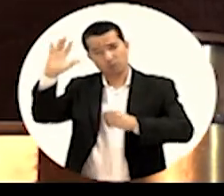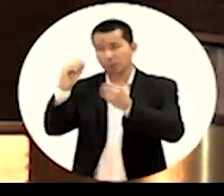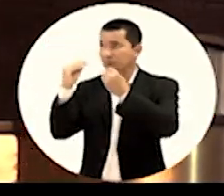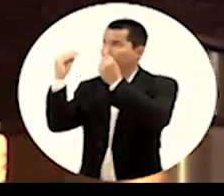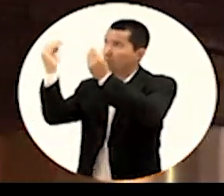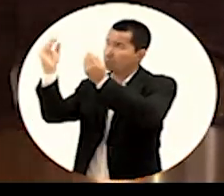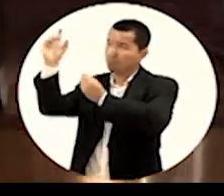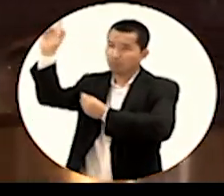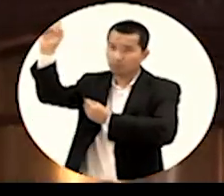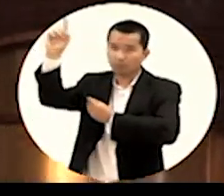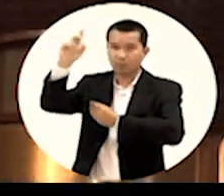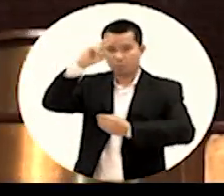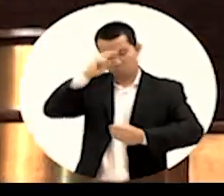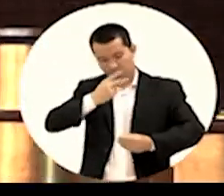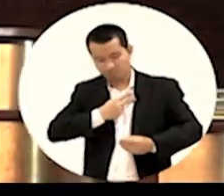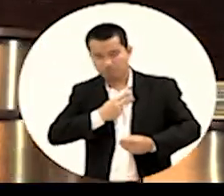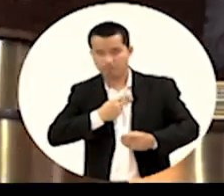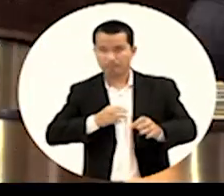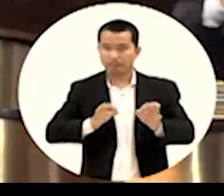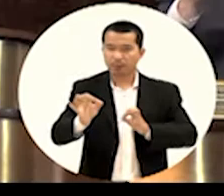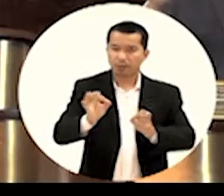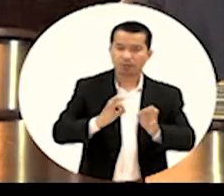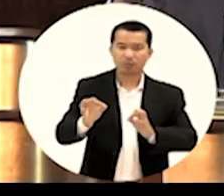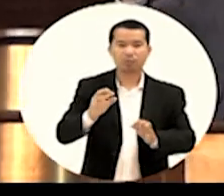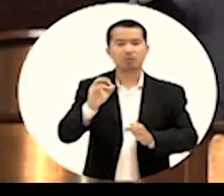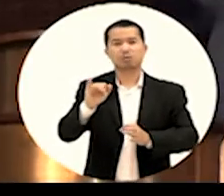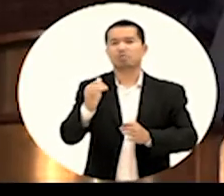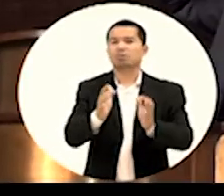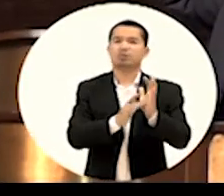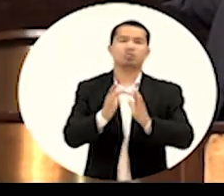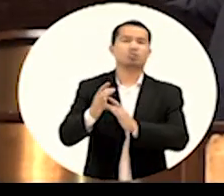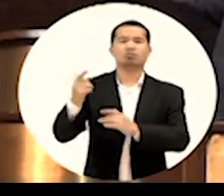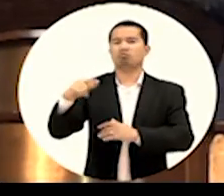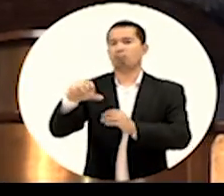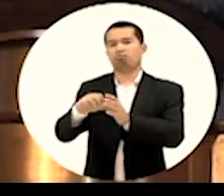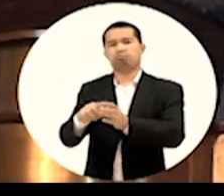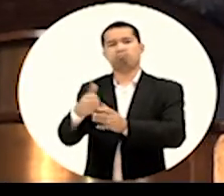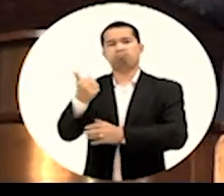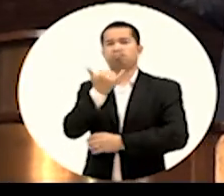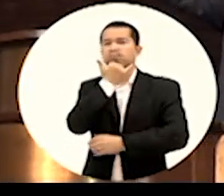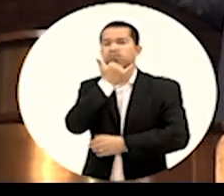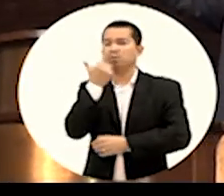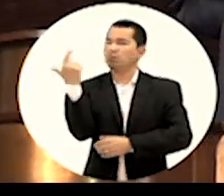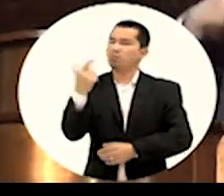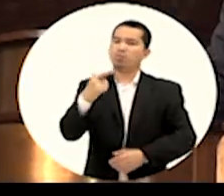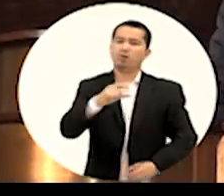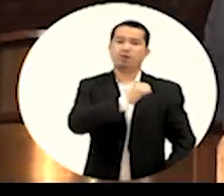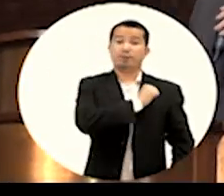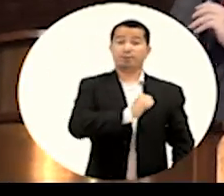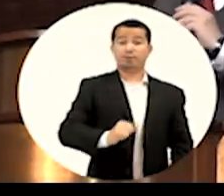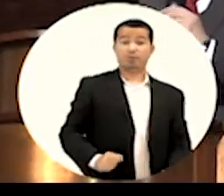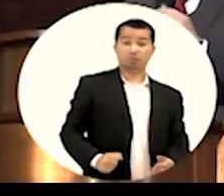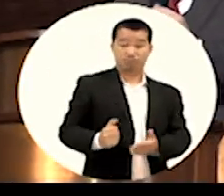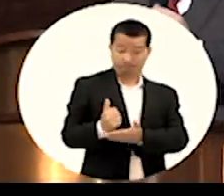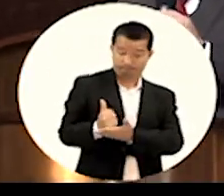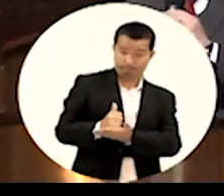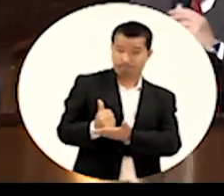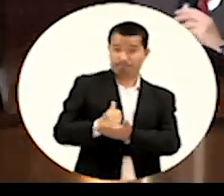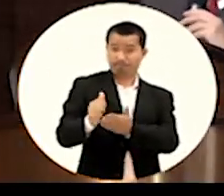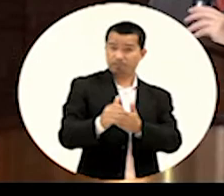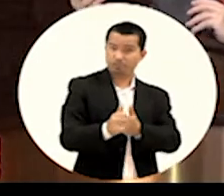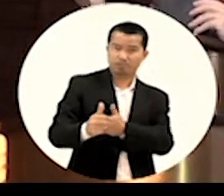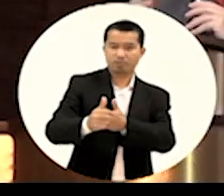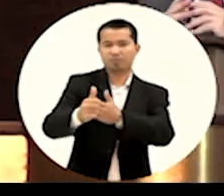meus valores, do meu próprio eu. Se Jesus não estiver acima disso, Ele não é o Senhor da minha